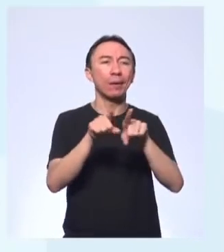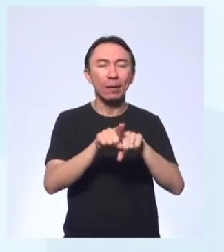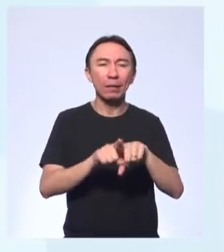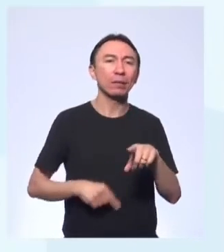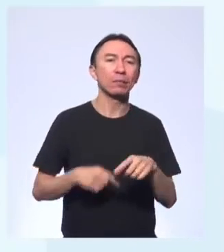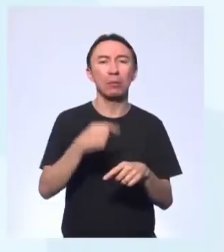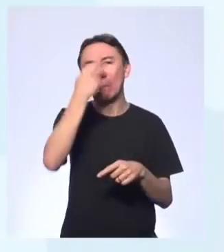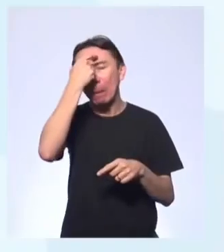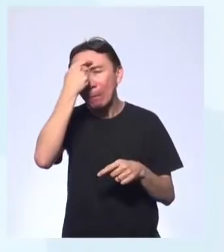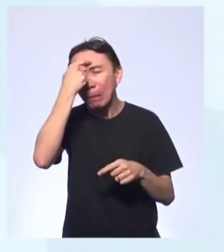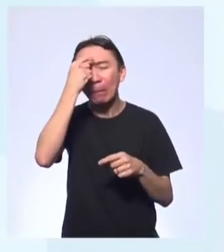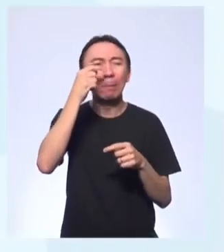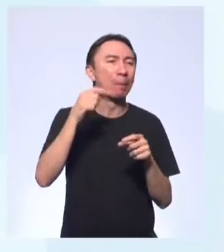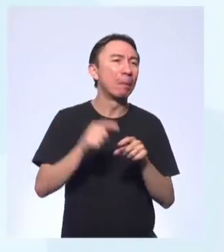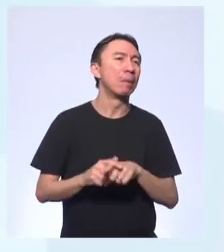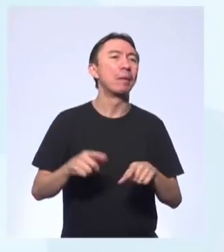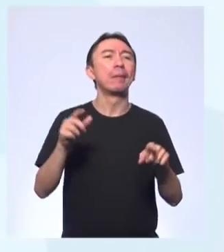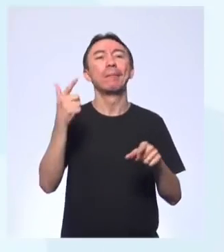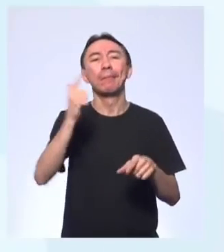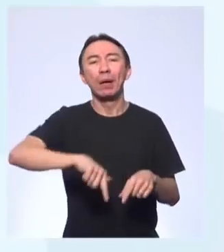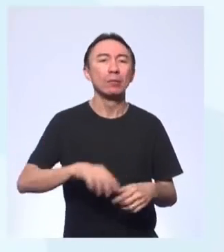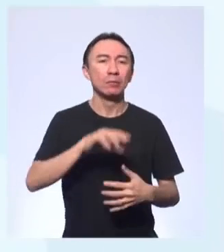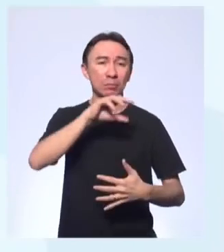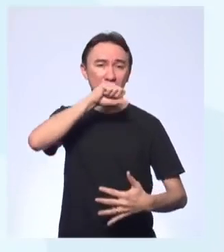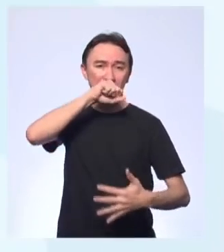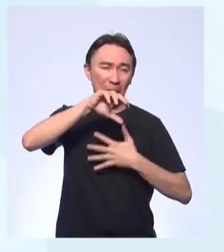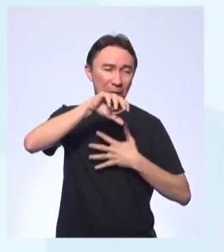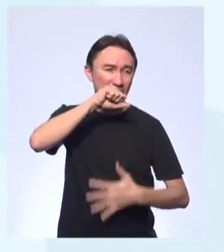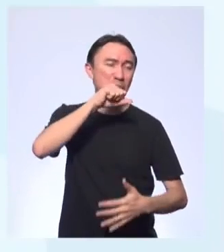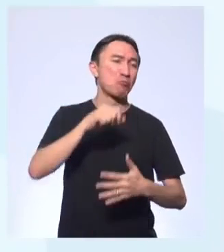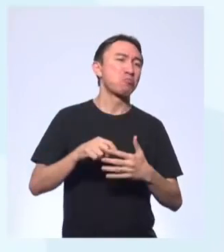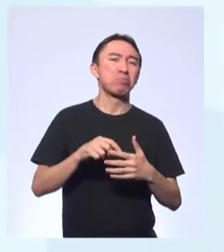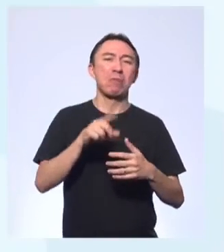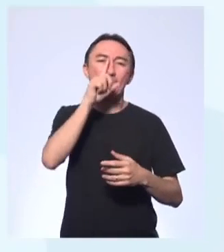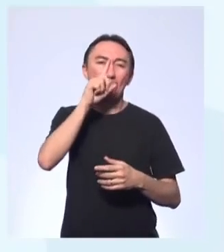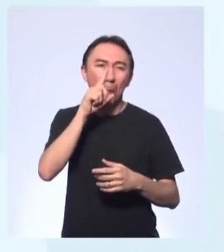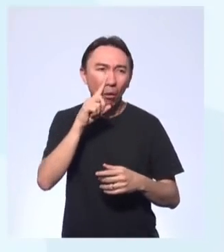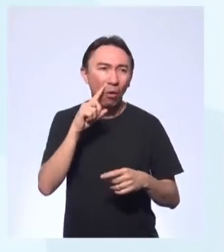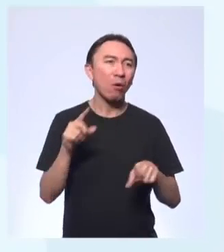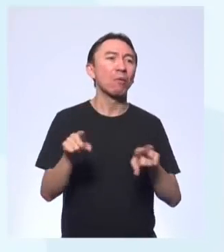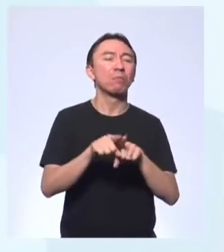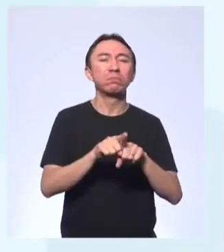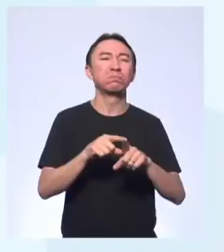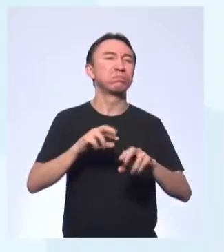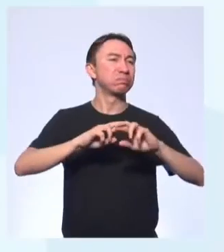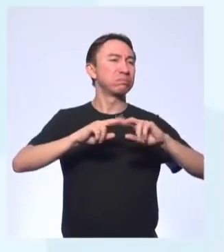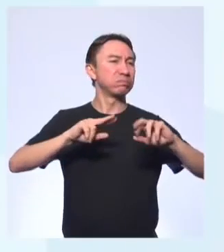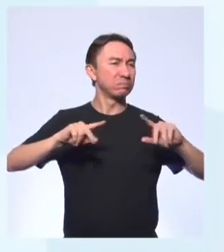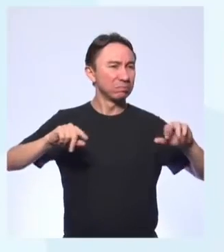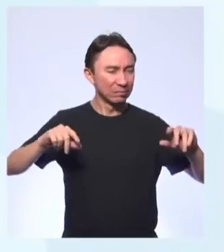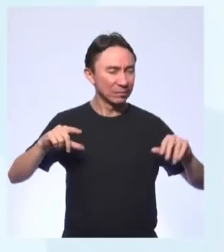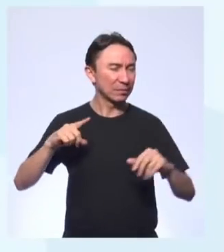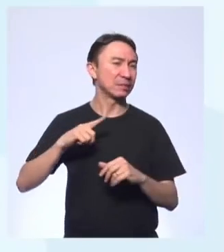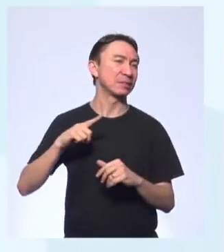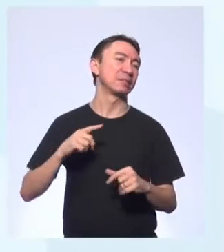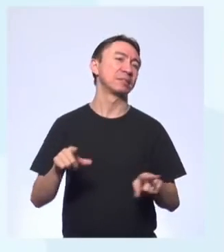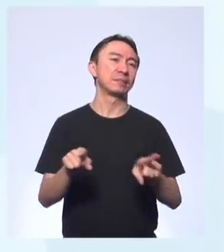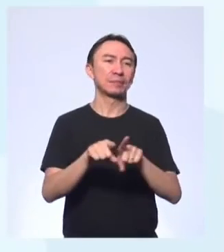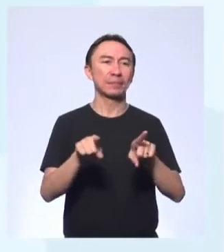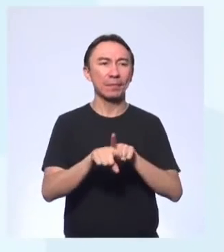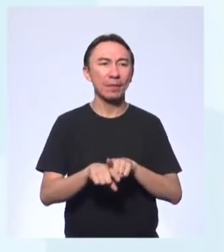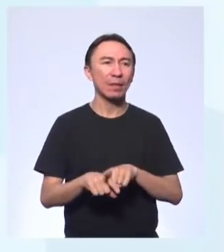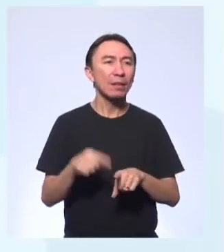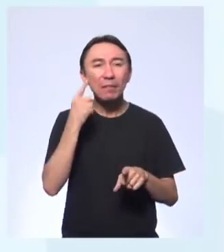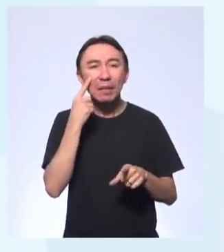demências, infecções respiratórias, doença pulmonar obstrutiva crônica. E aí a gente tem, no